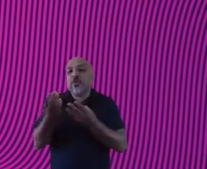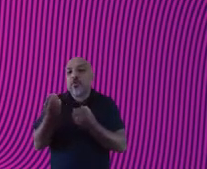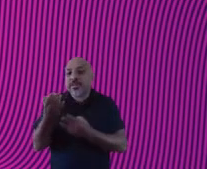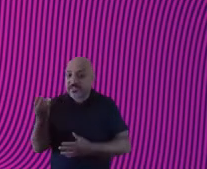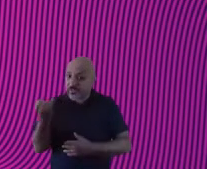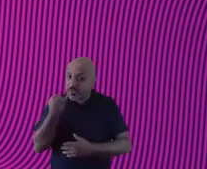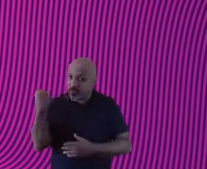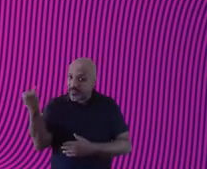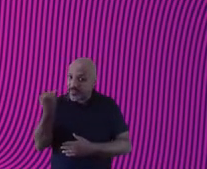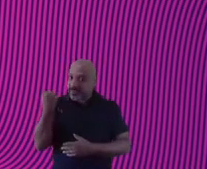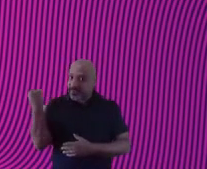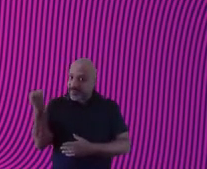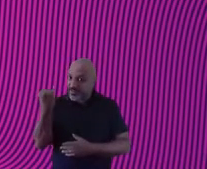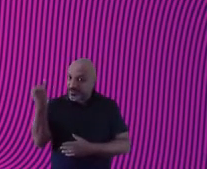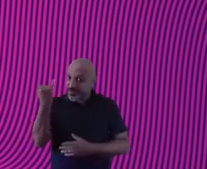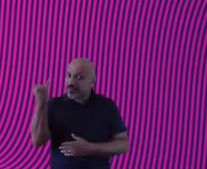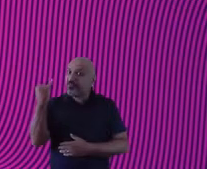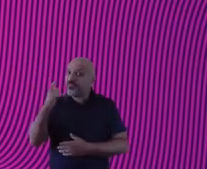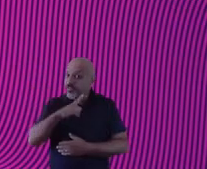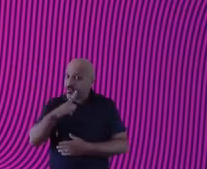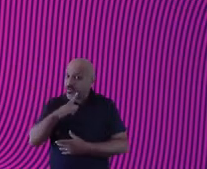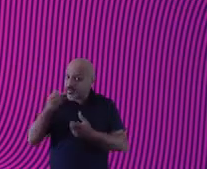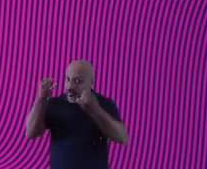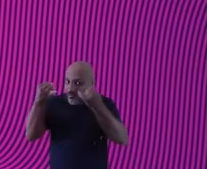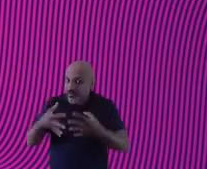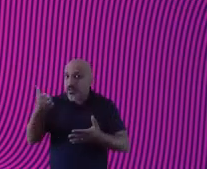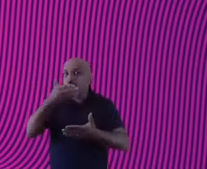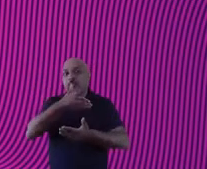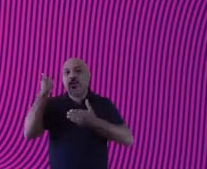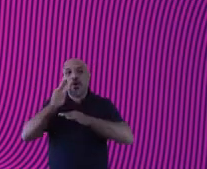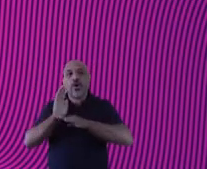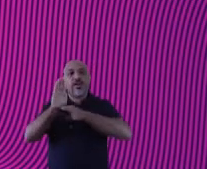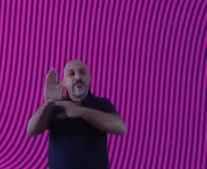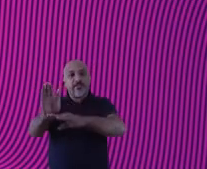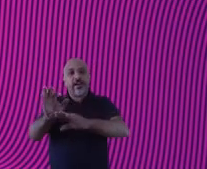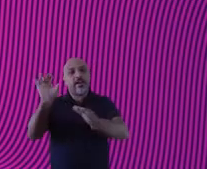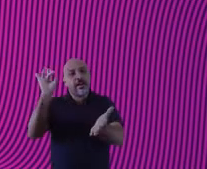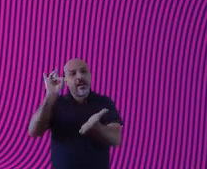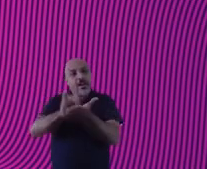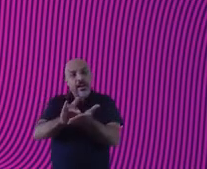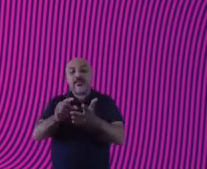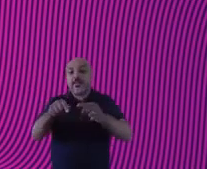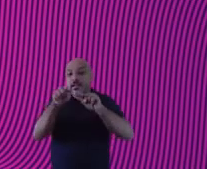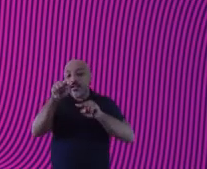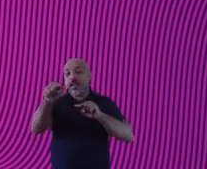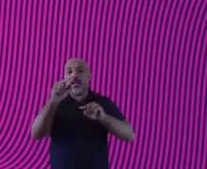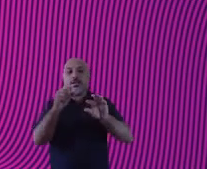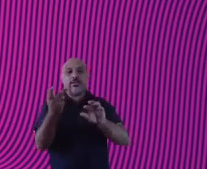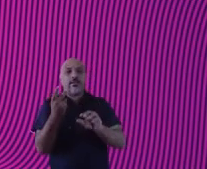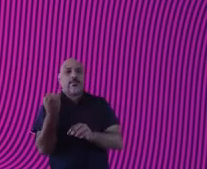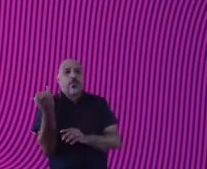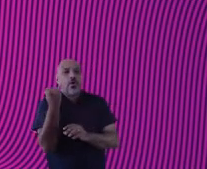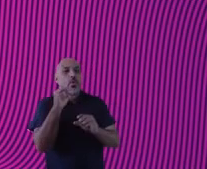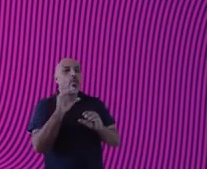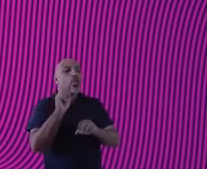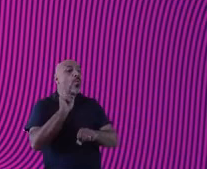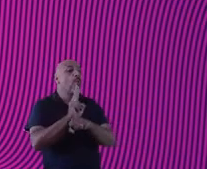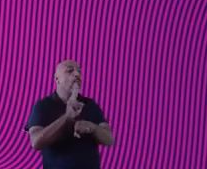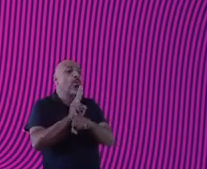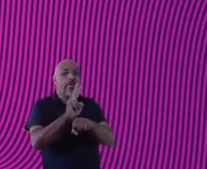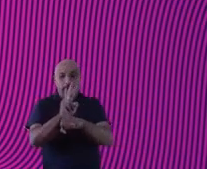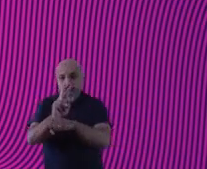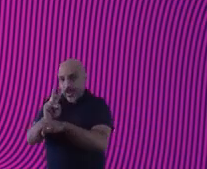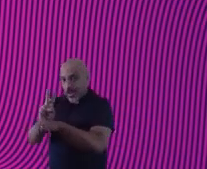questão do que a gente pode oferecer de melhor em termos de eficácia e aquele extremo cuidado que a gente tem em relação